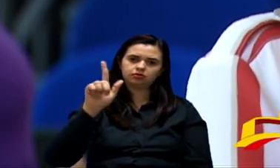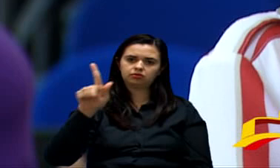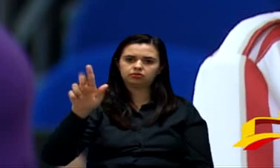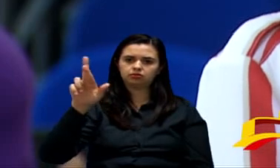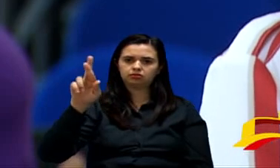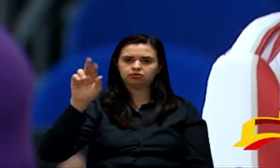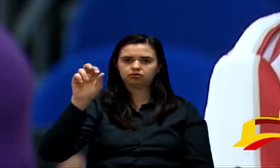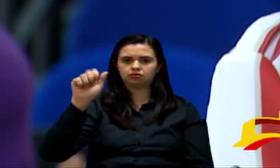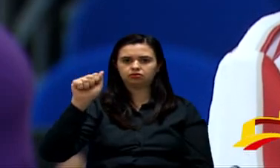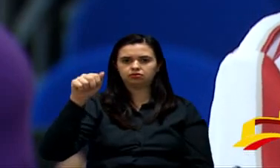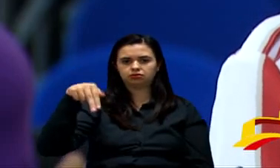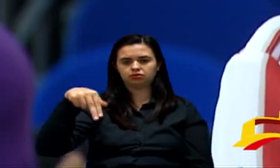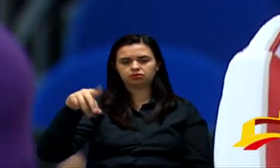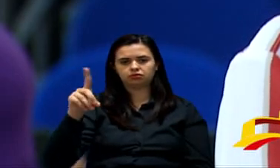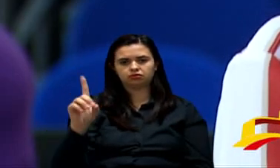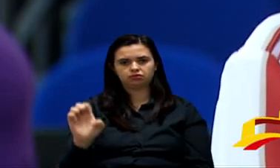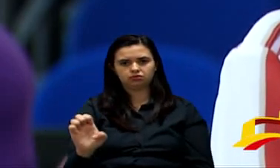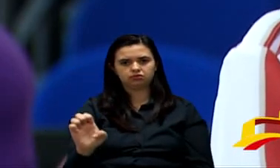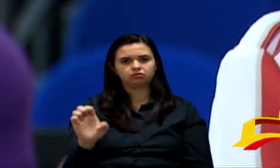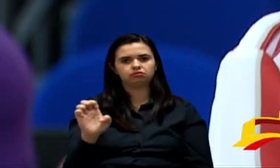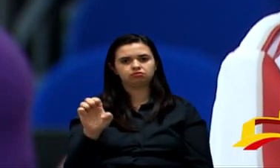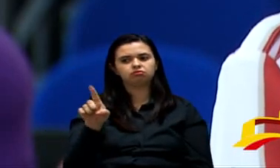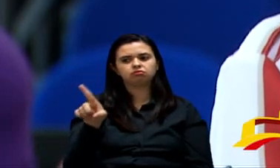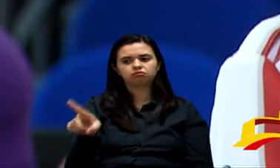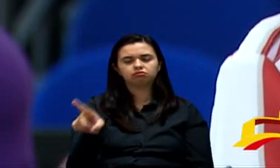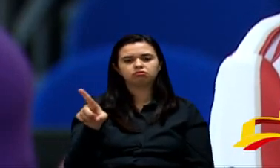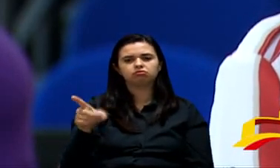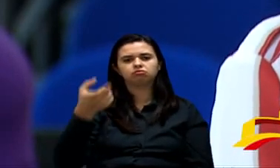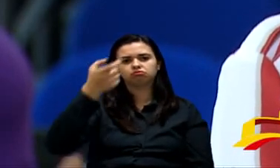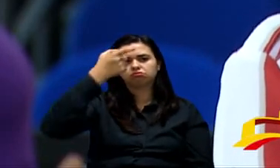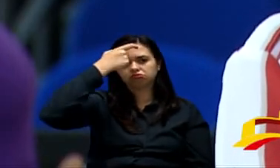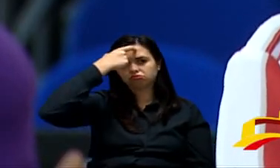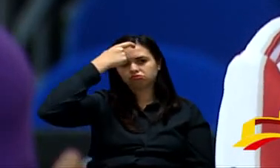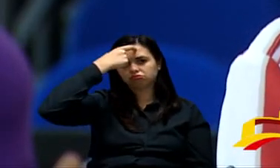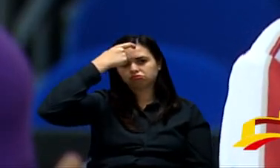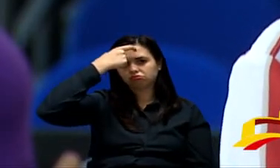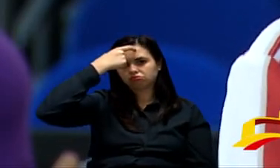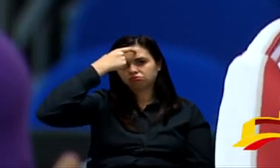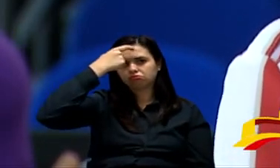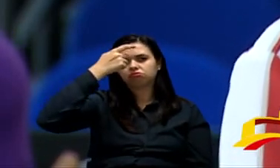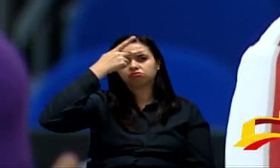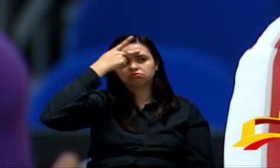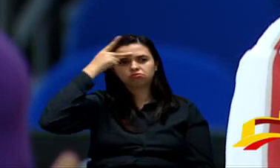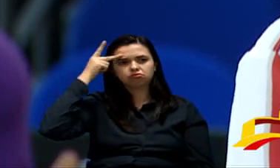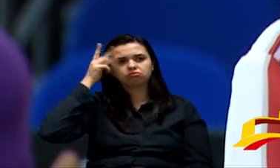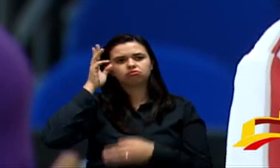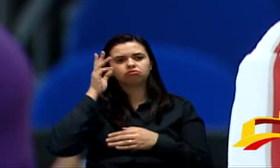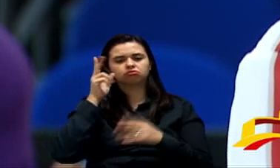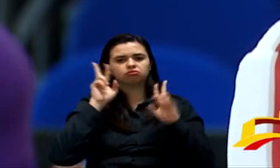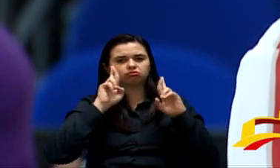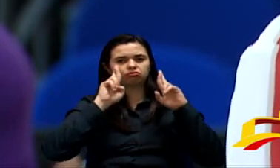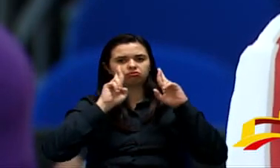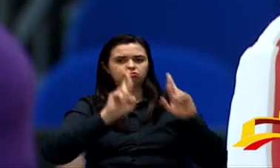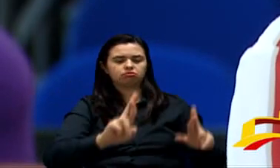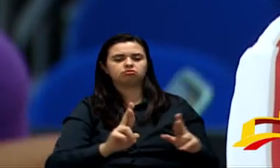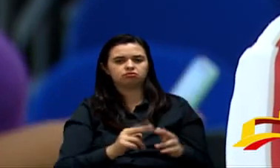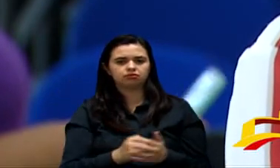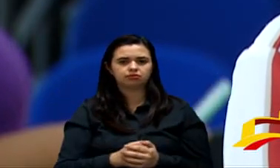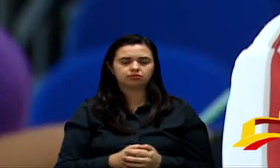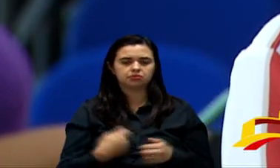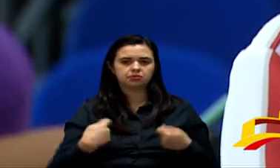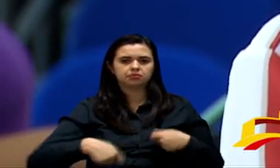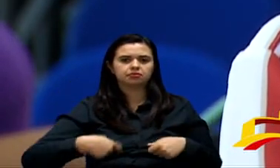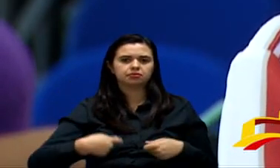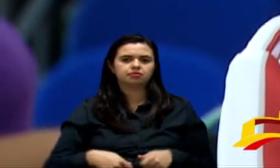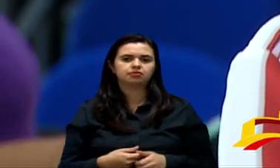morou, mas ele traz com uma consciência que as pessoas respeitem, né, e que valorizem